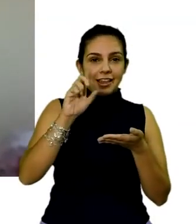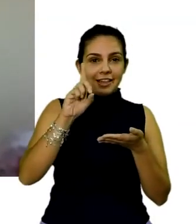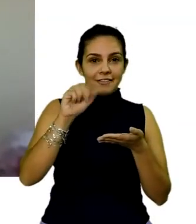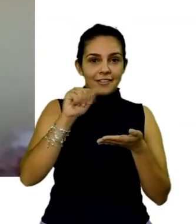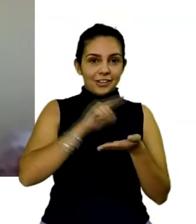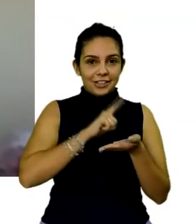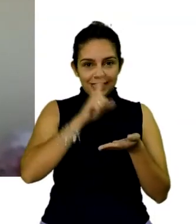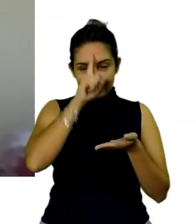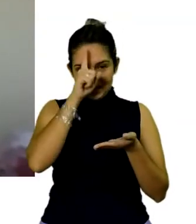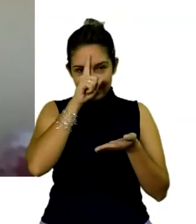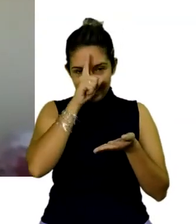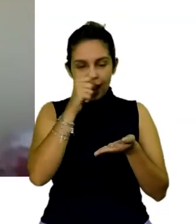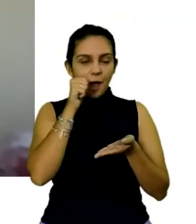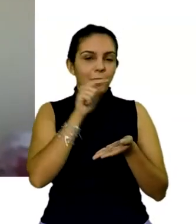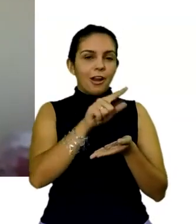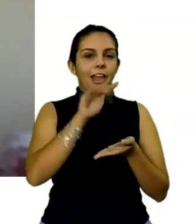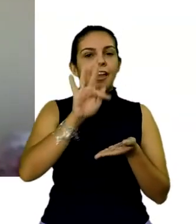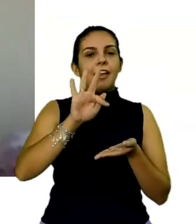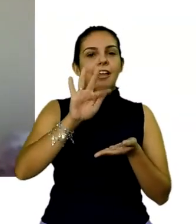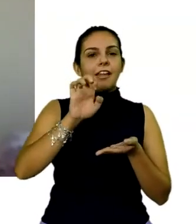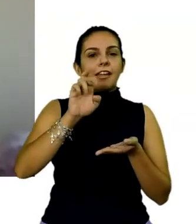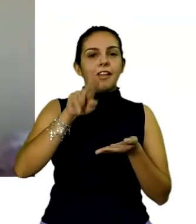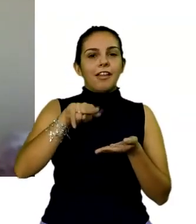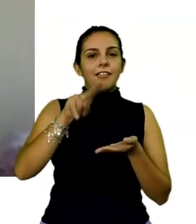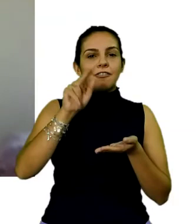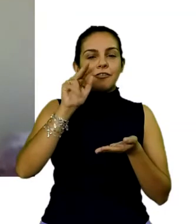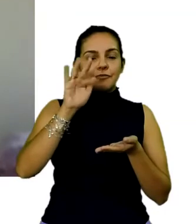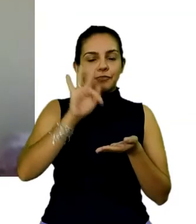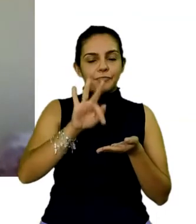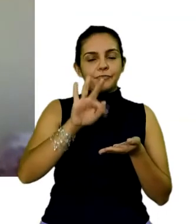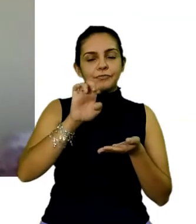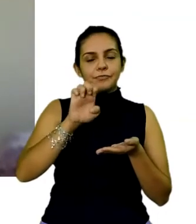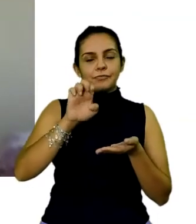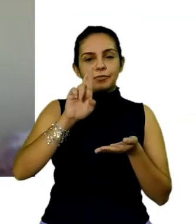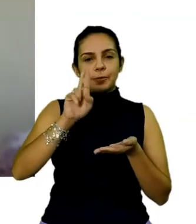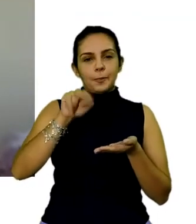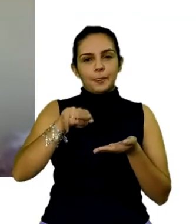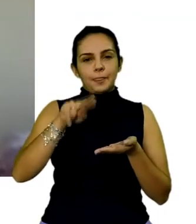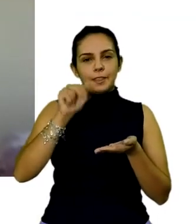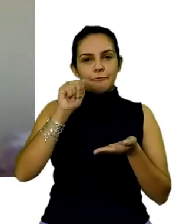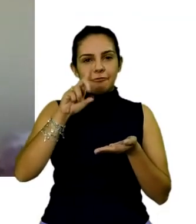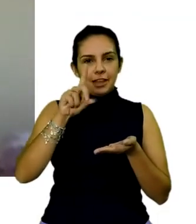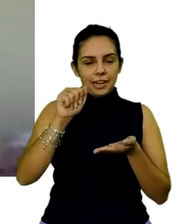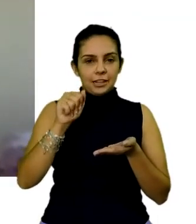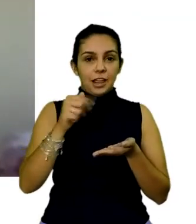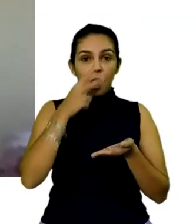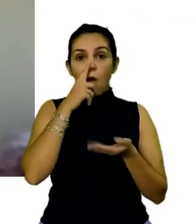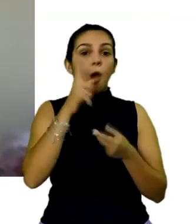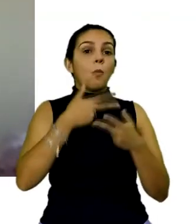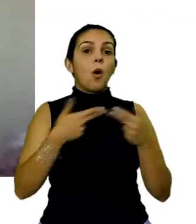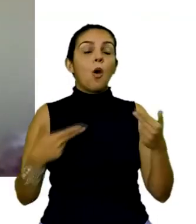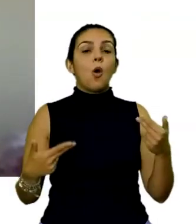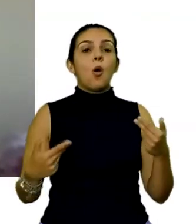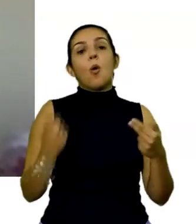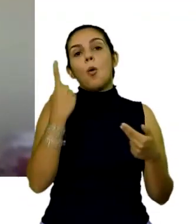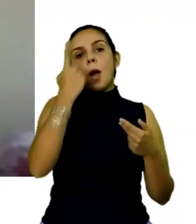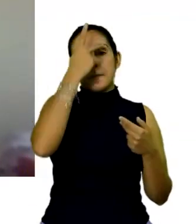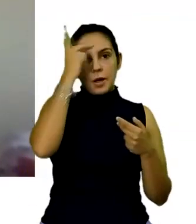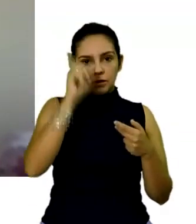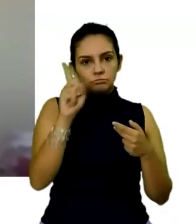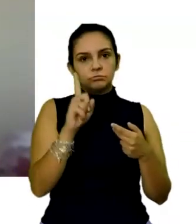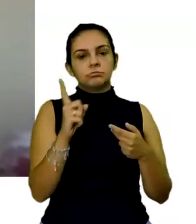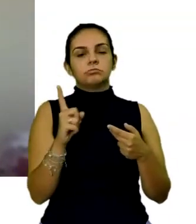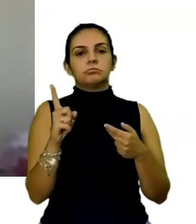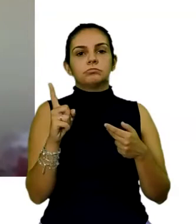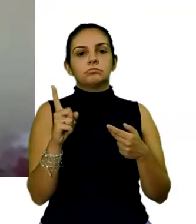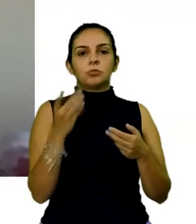Ideias, que é a Fernanda Lopes de Almeida, né? Então, assim, eu acho que não é uma coisa de uma pessoa, mas